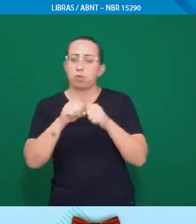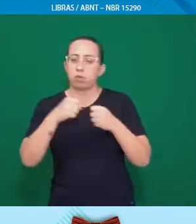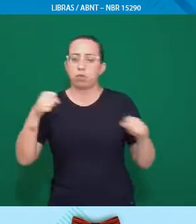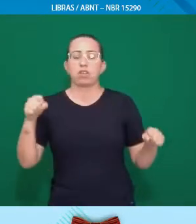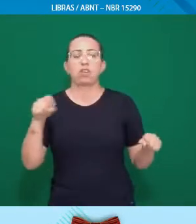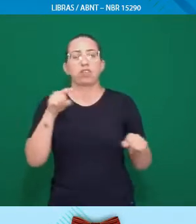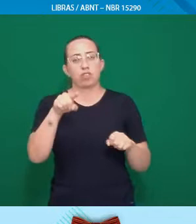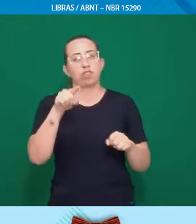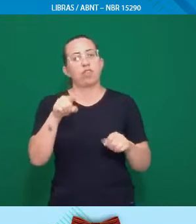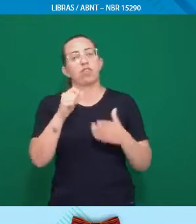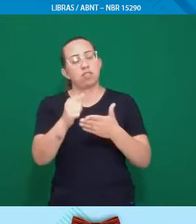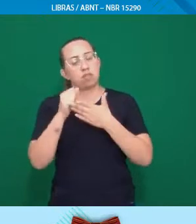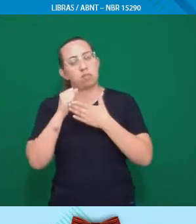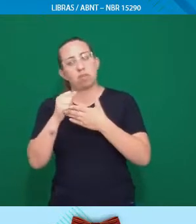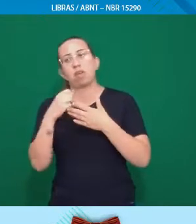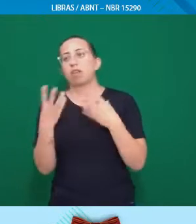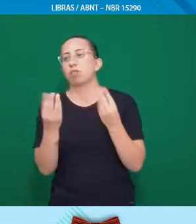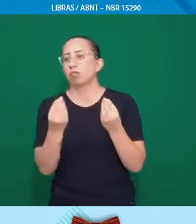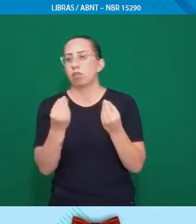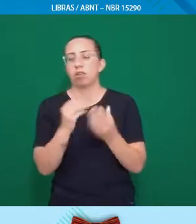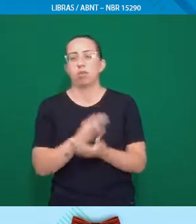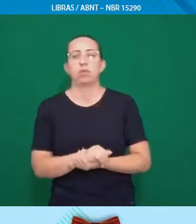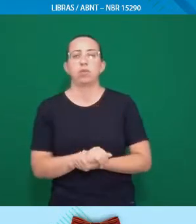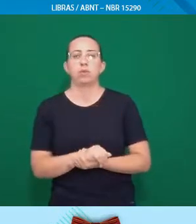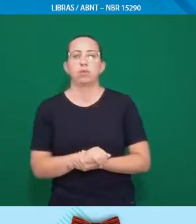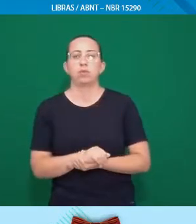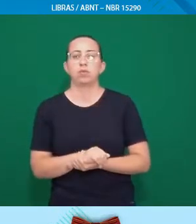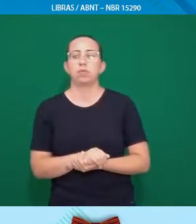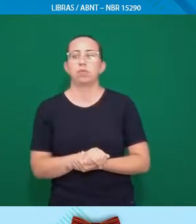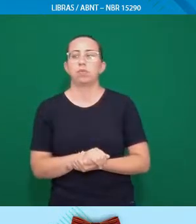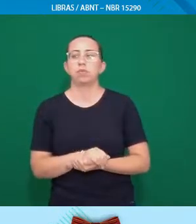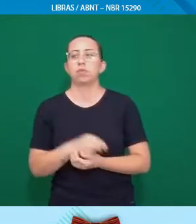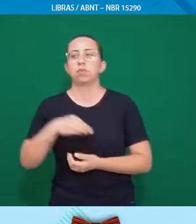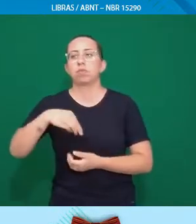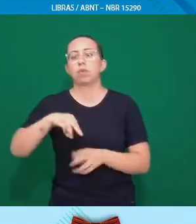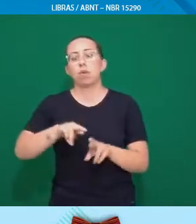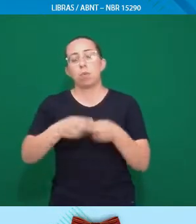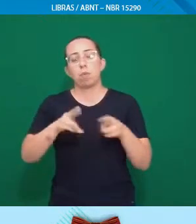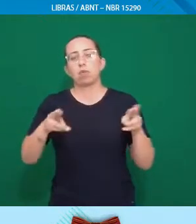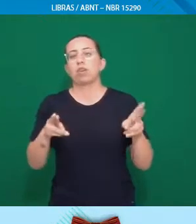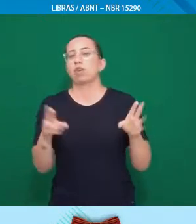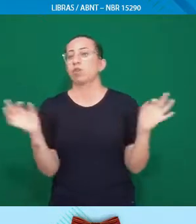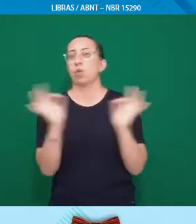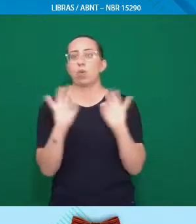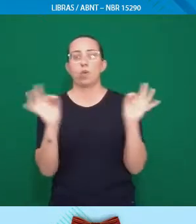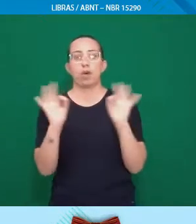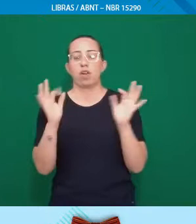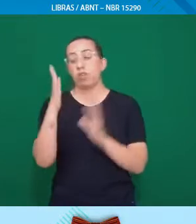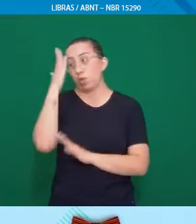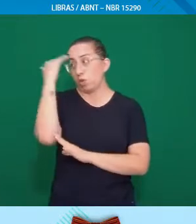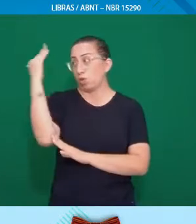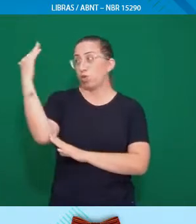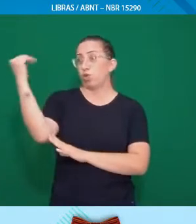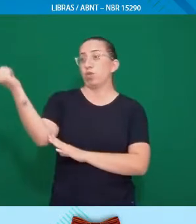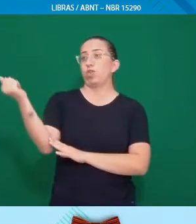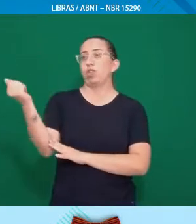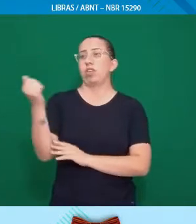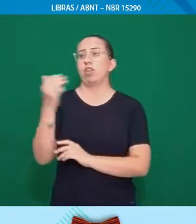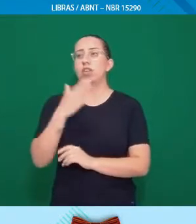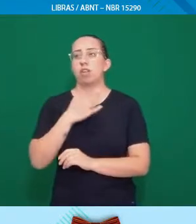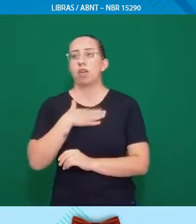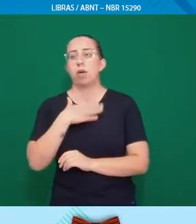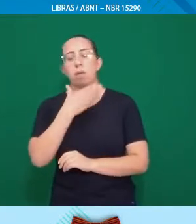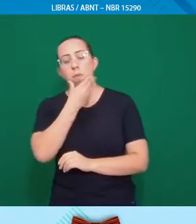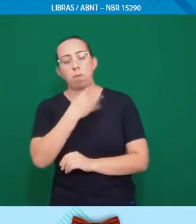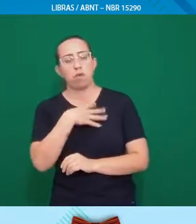tenho certeza que vocês Da mesma forma comigo uma Esse foi um sucesso é para o meu